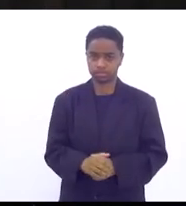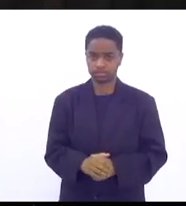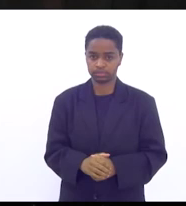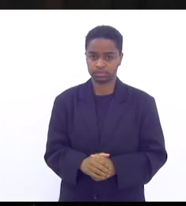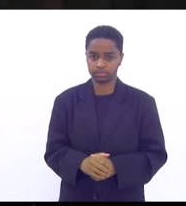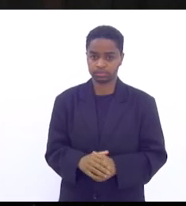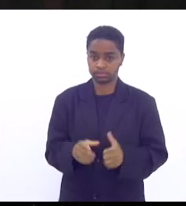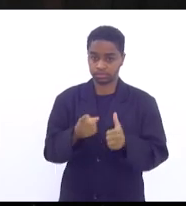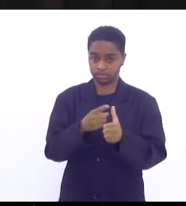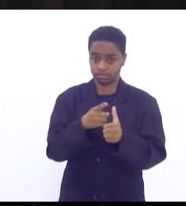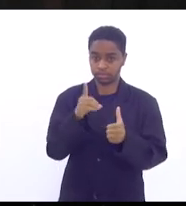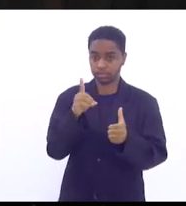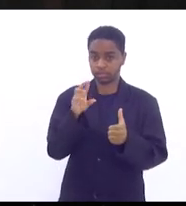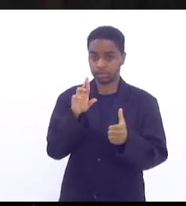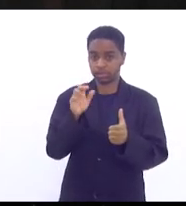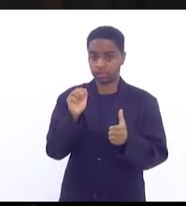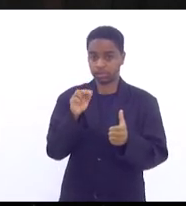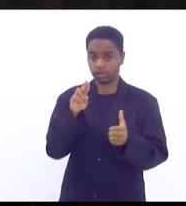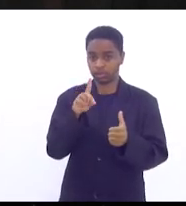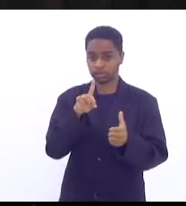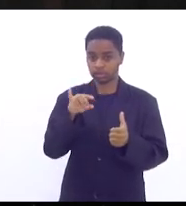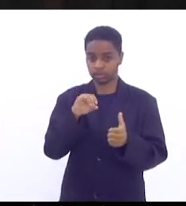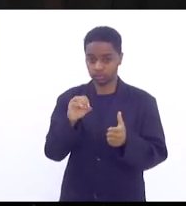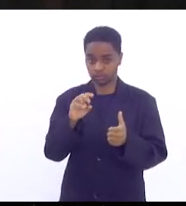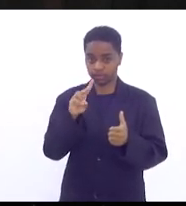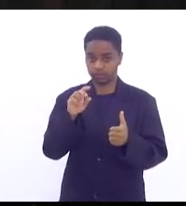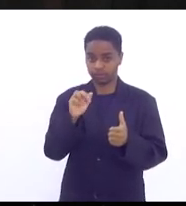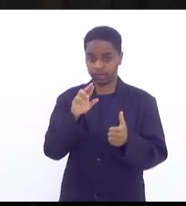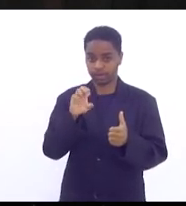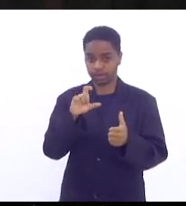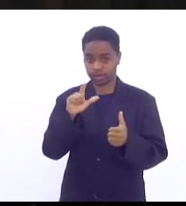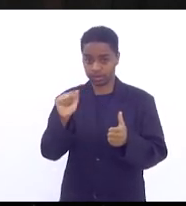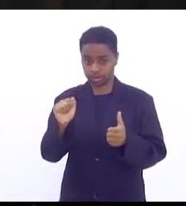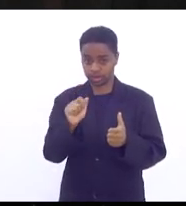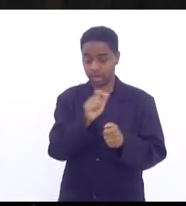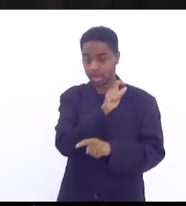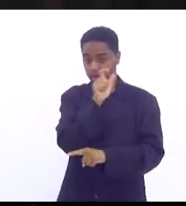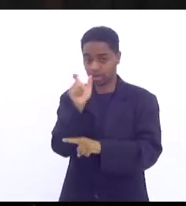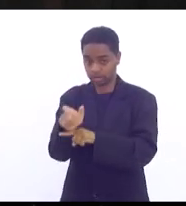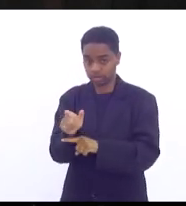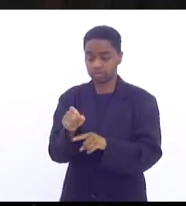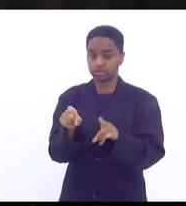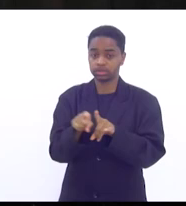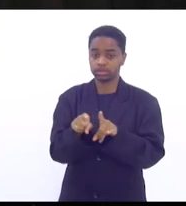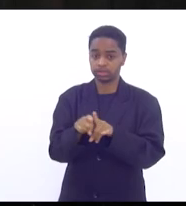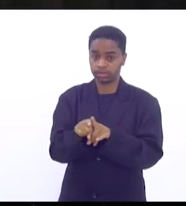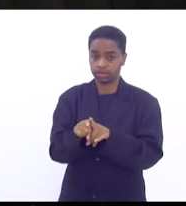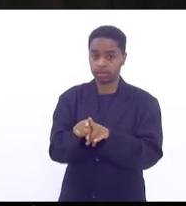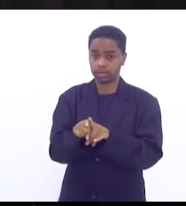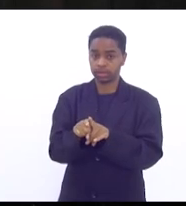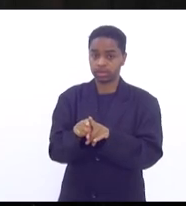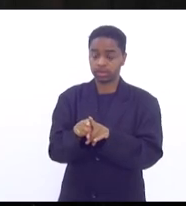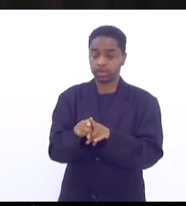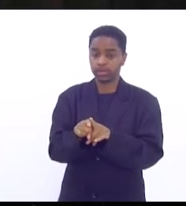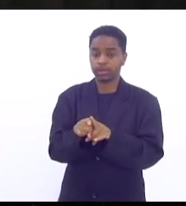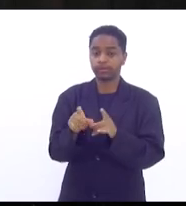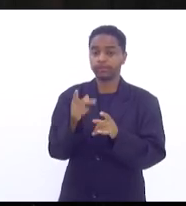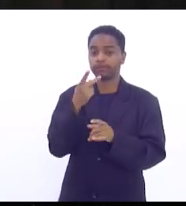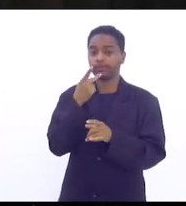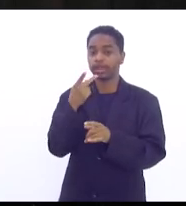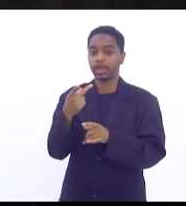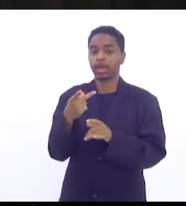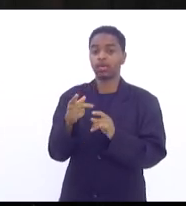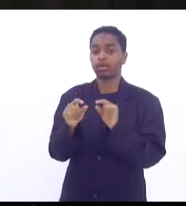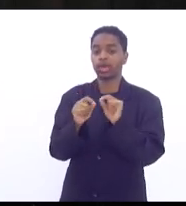Dr. Drauzio Varella, criticando e já antecipando como um vidente de que isso